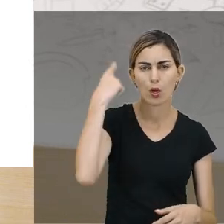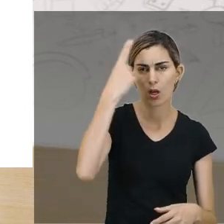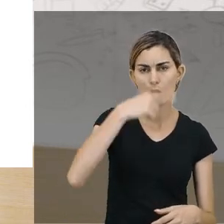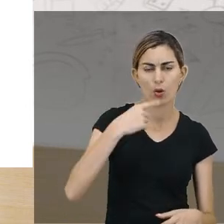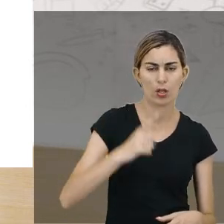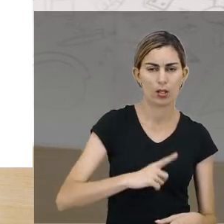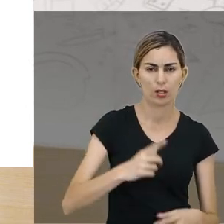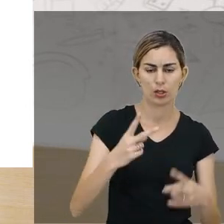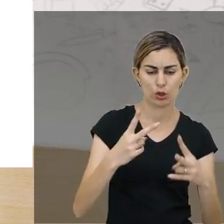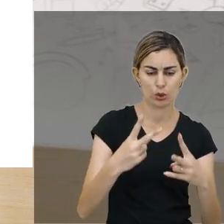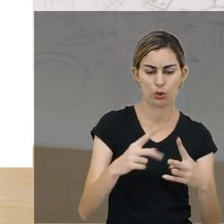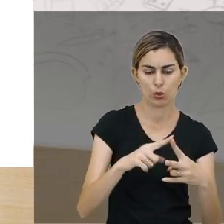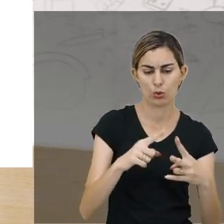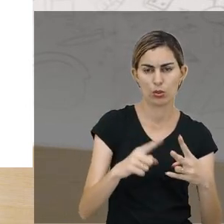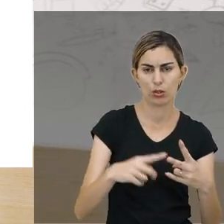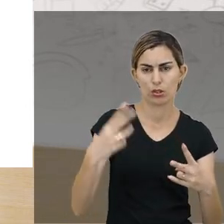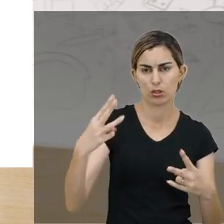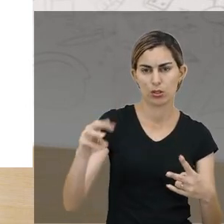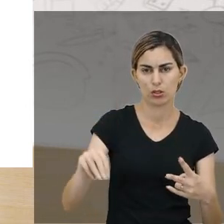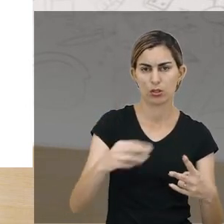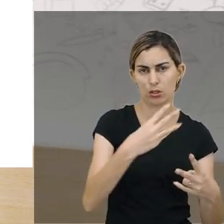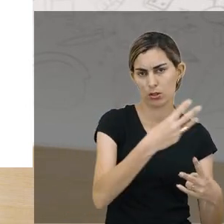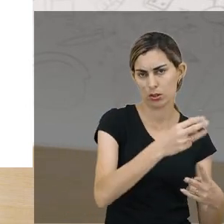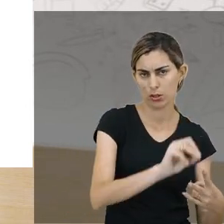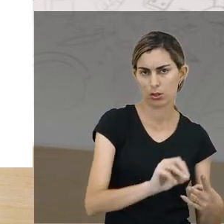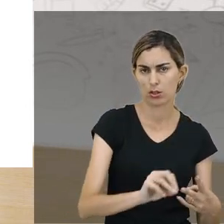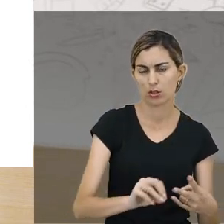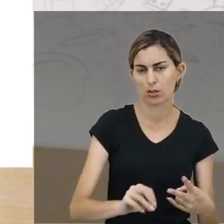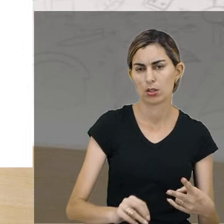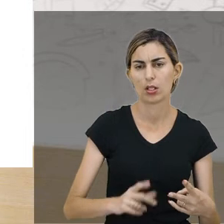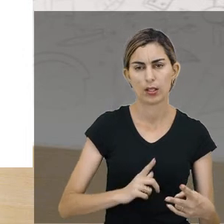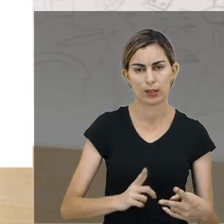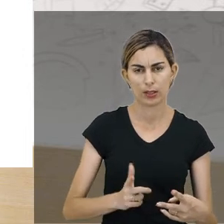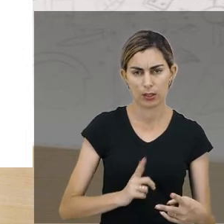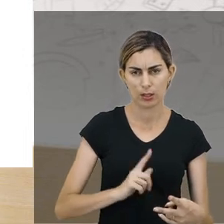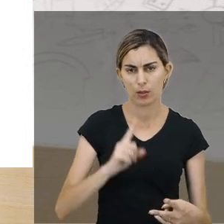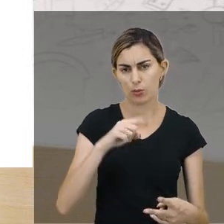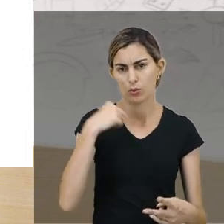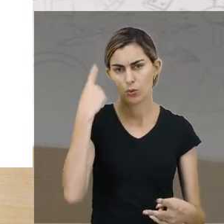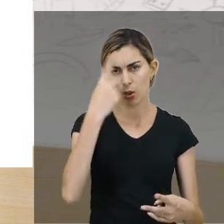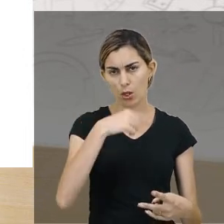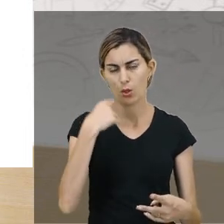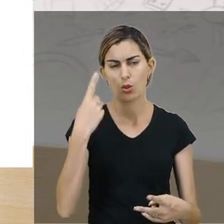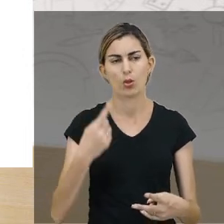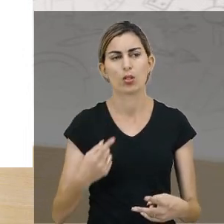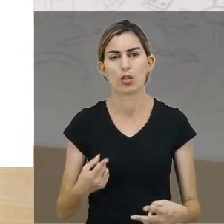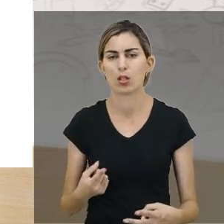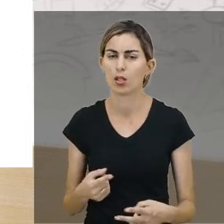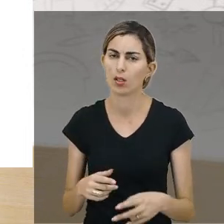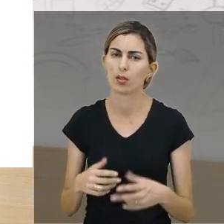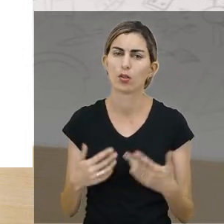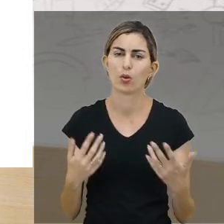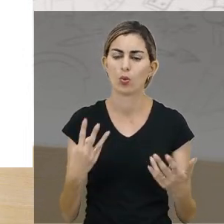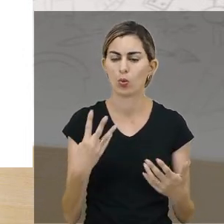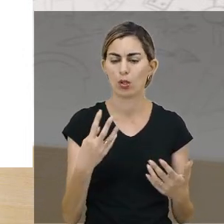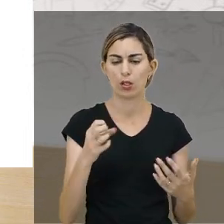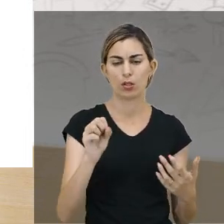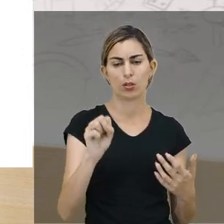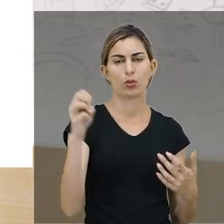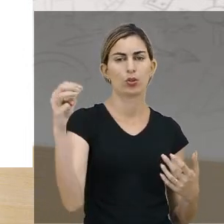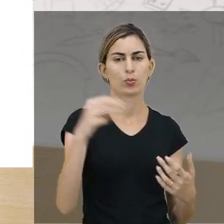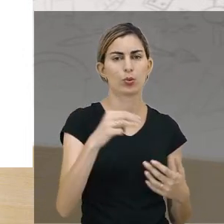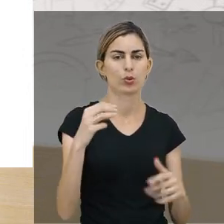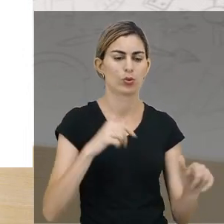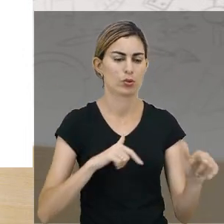hora vamos ter 2 ciclos de 30 minutos cada um. Teremos em uma hora, portanto,